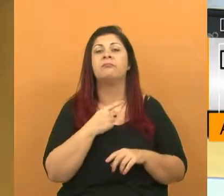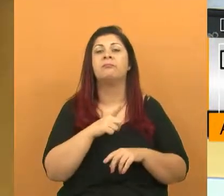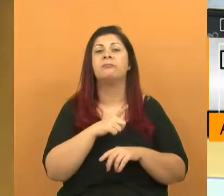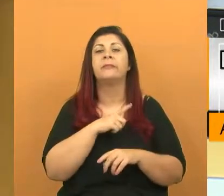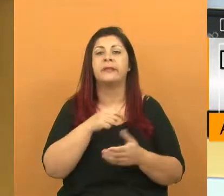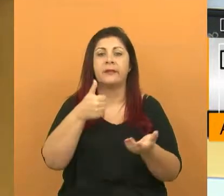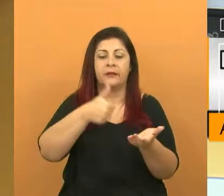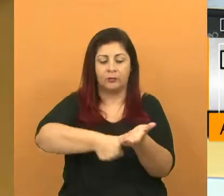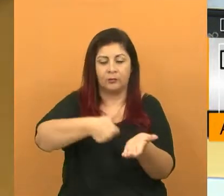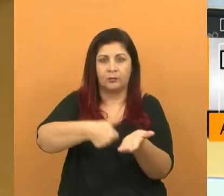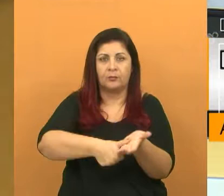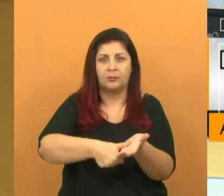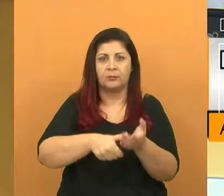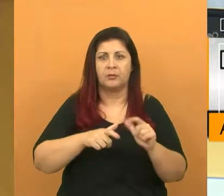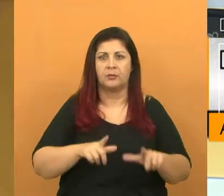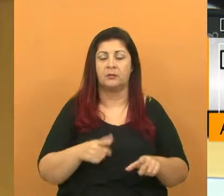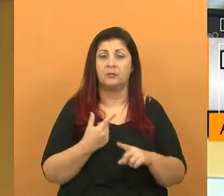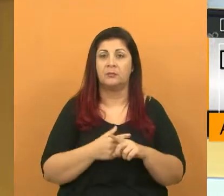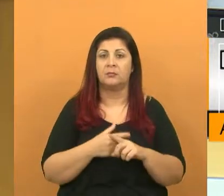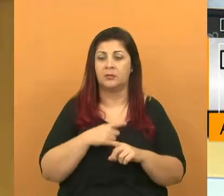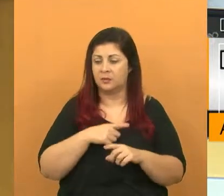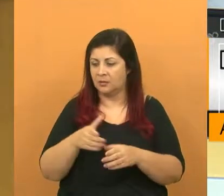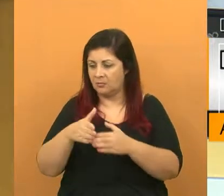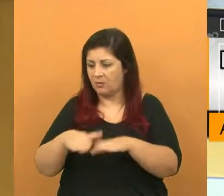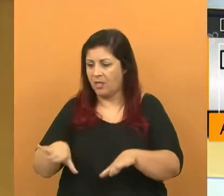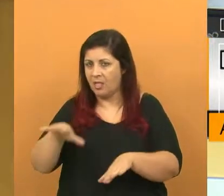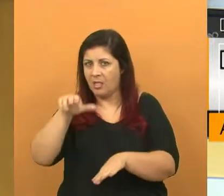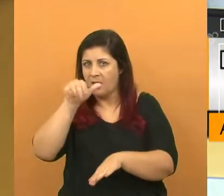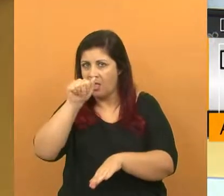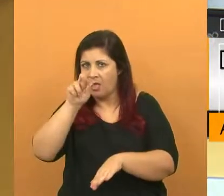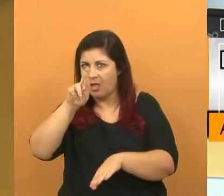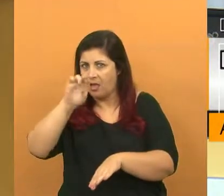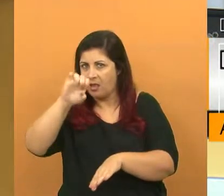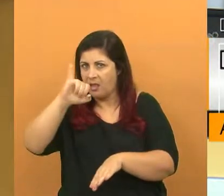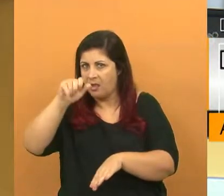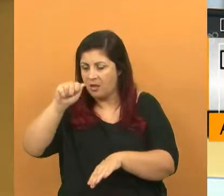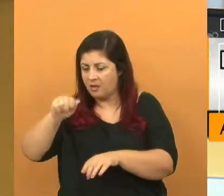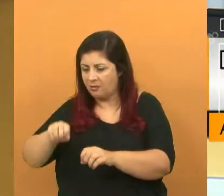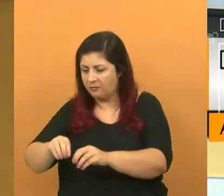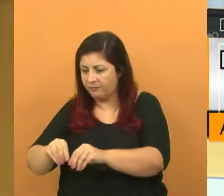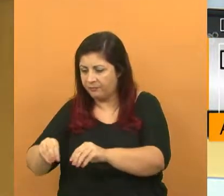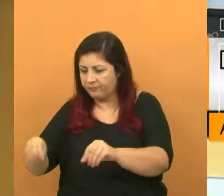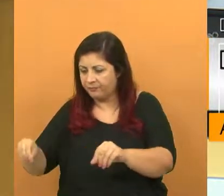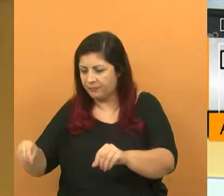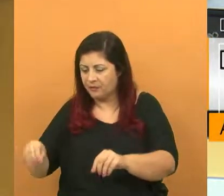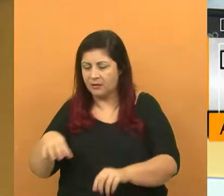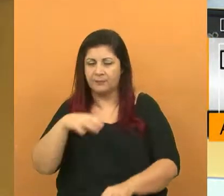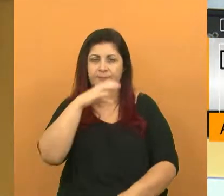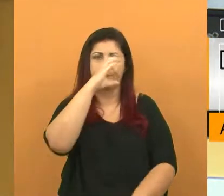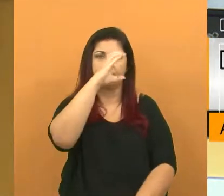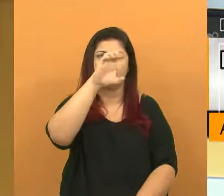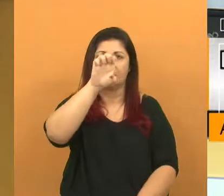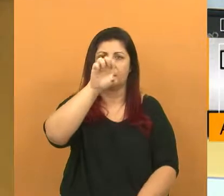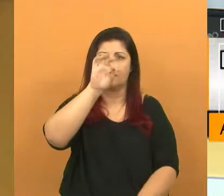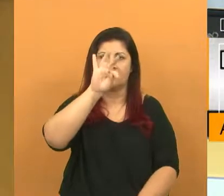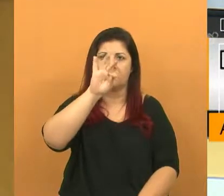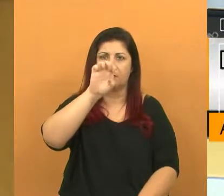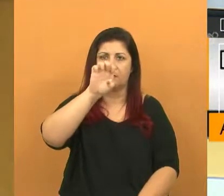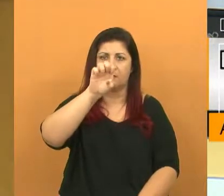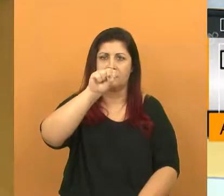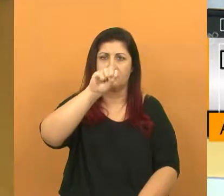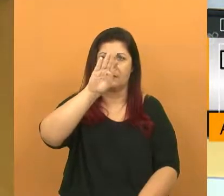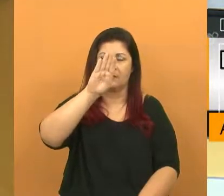azul por conta de uma cava de areia que estava ao lado ea cetesb considerava que ela acaba de areia como lagoa